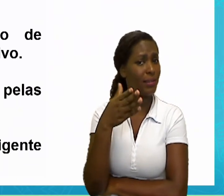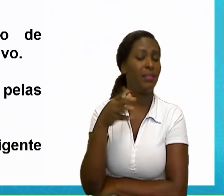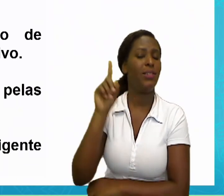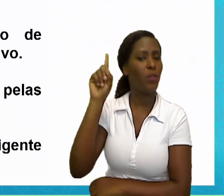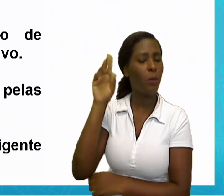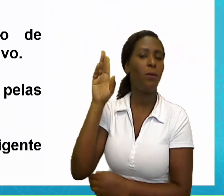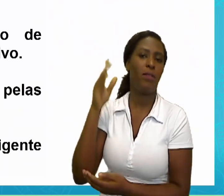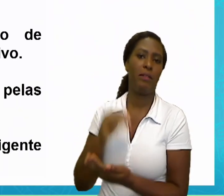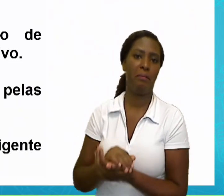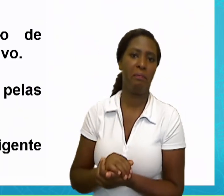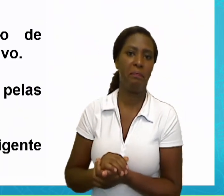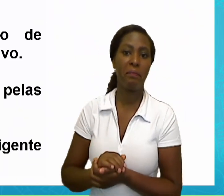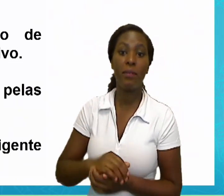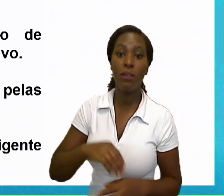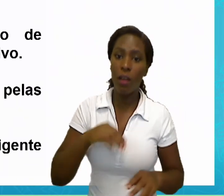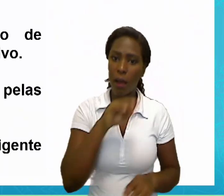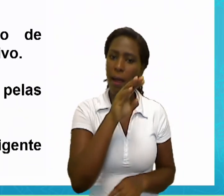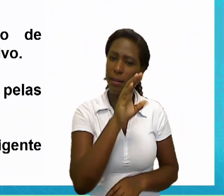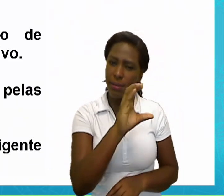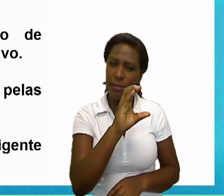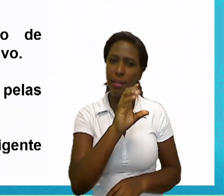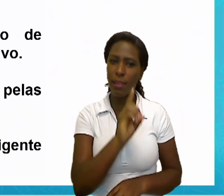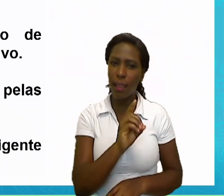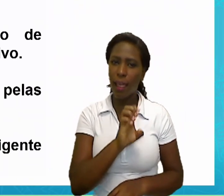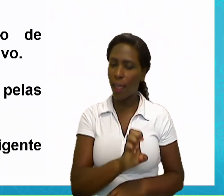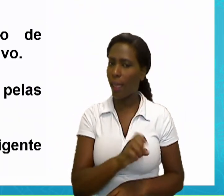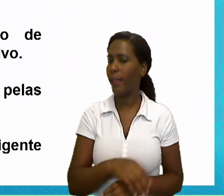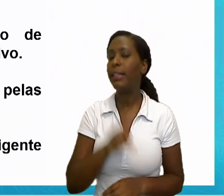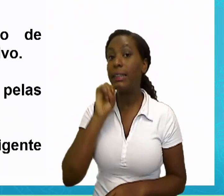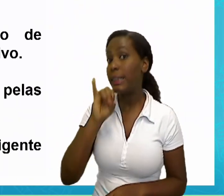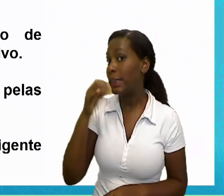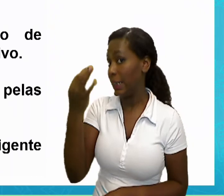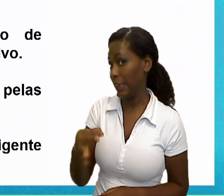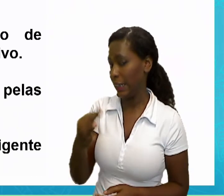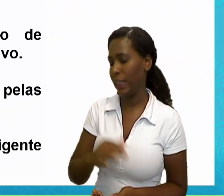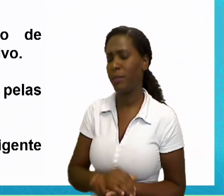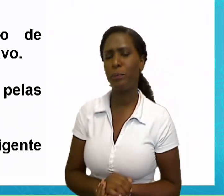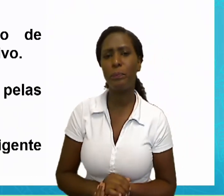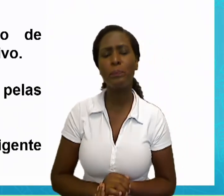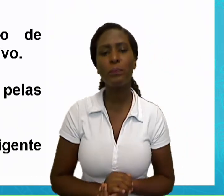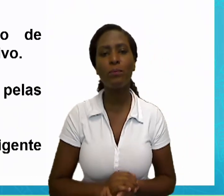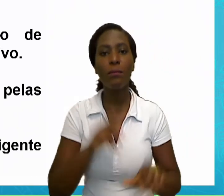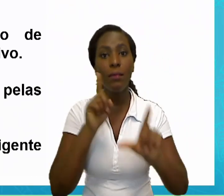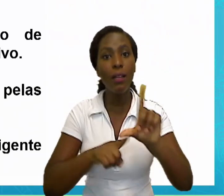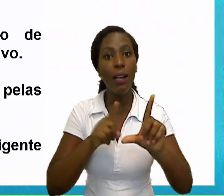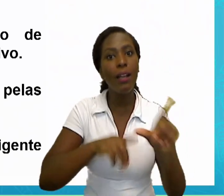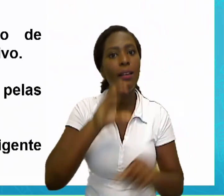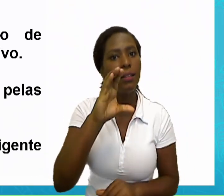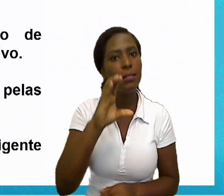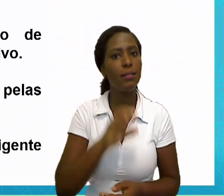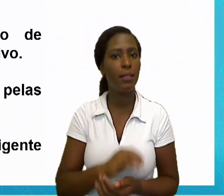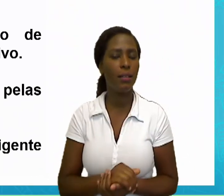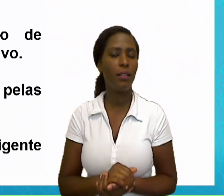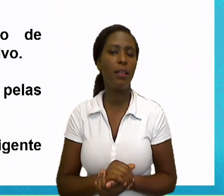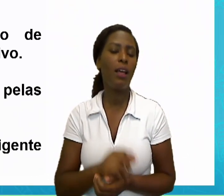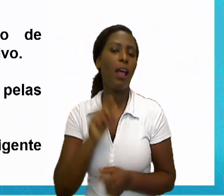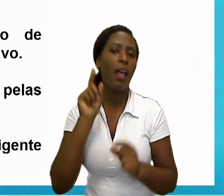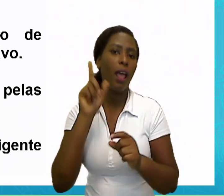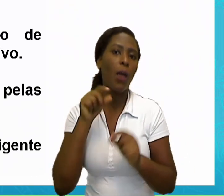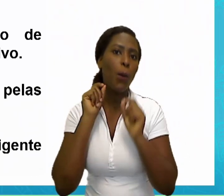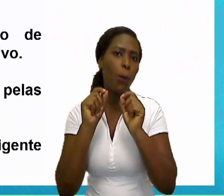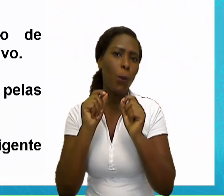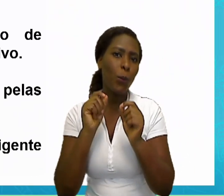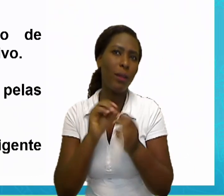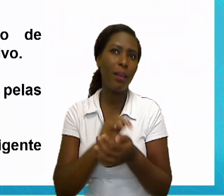que será a mais adequada. Já na letra C, defender a importância do conhecimento